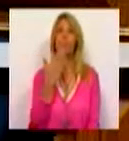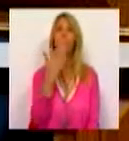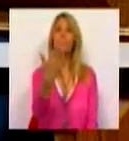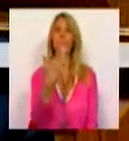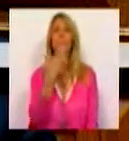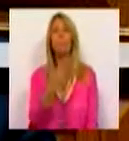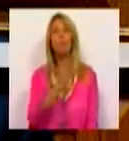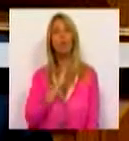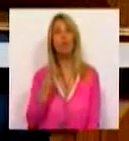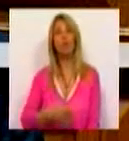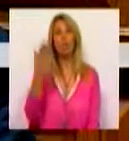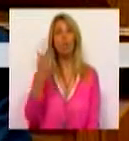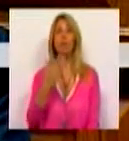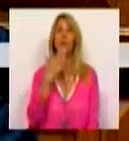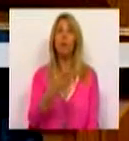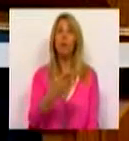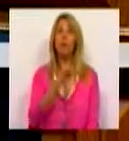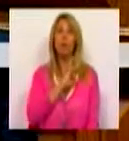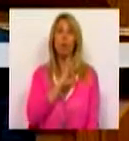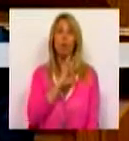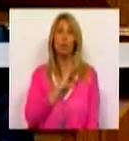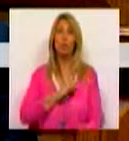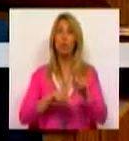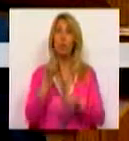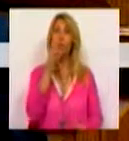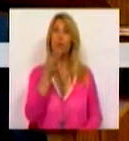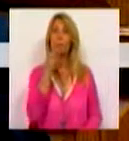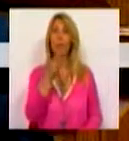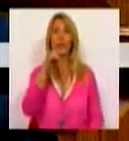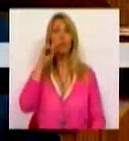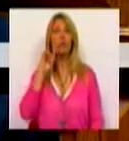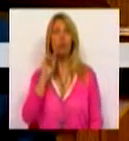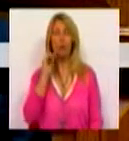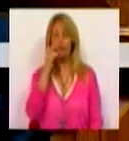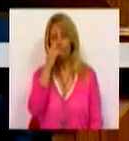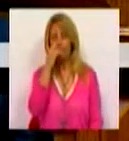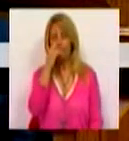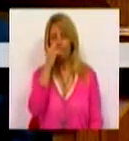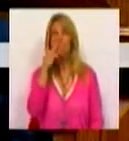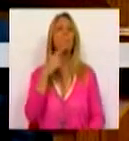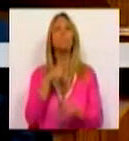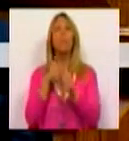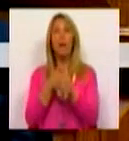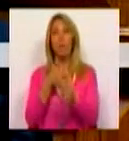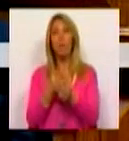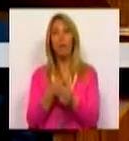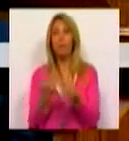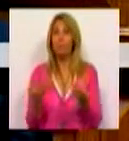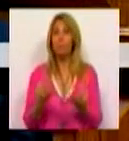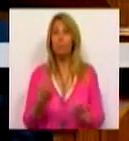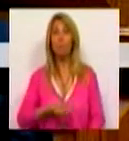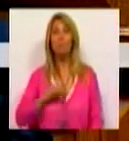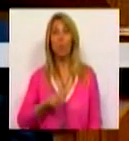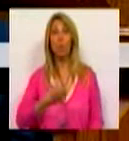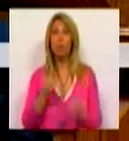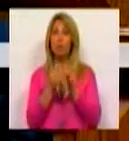Muito obrigado, Sr. Presidente. Muito obrigado, Sr. Deputado Jerónimo de Sousa. Acompanhamos, obviamente, a preocupação